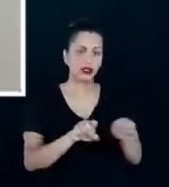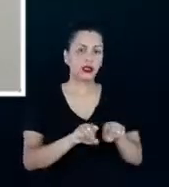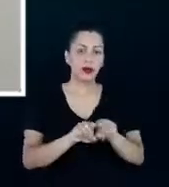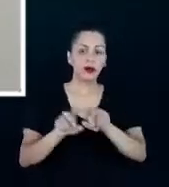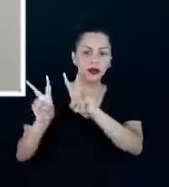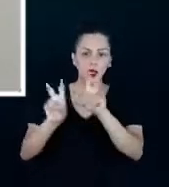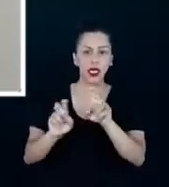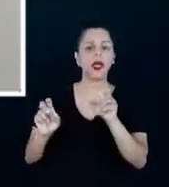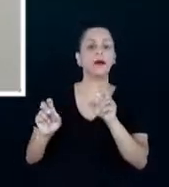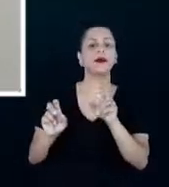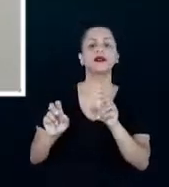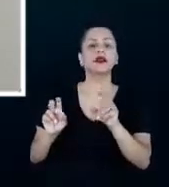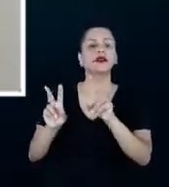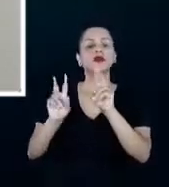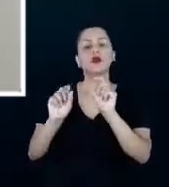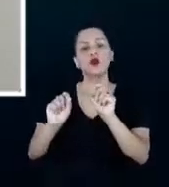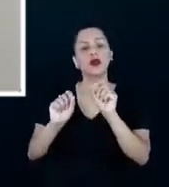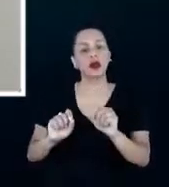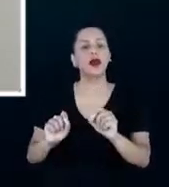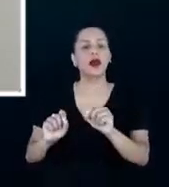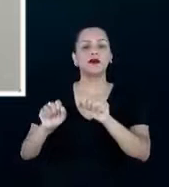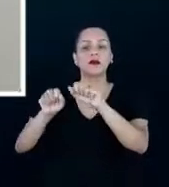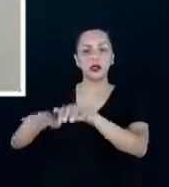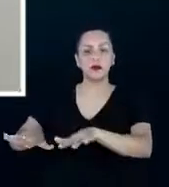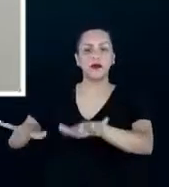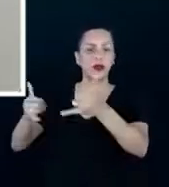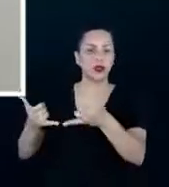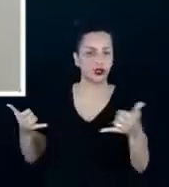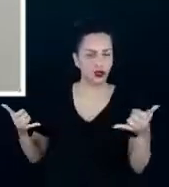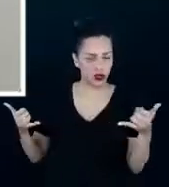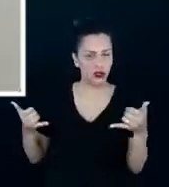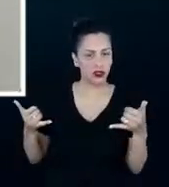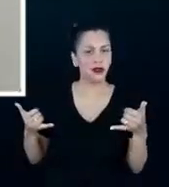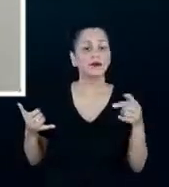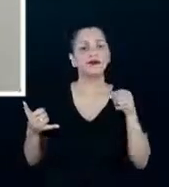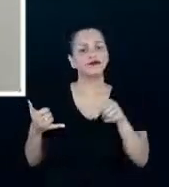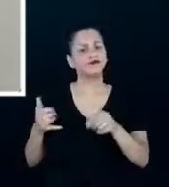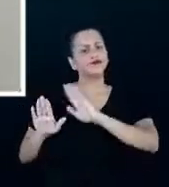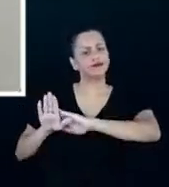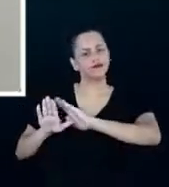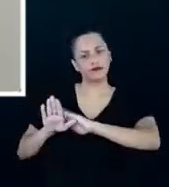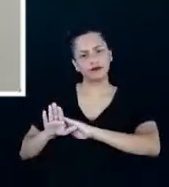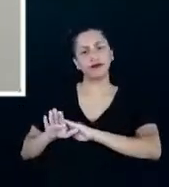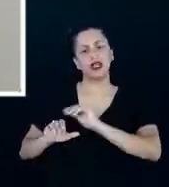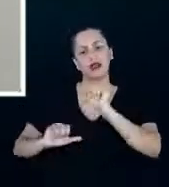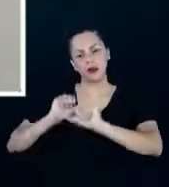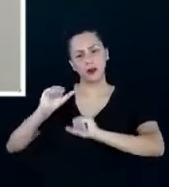energética. Então, aqui entra, claro, né, transformação